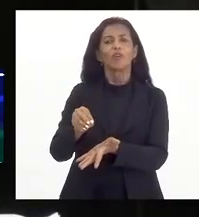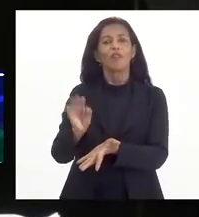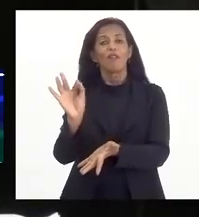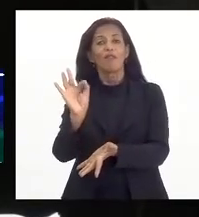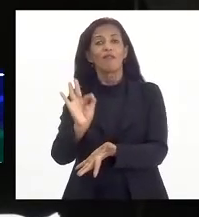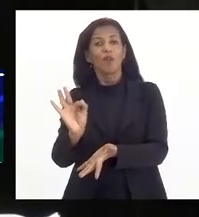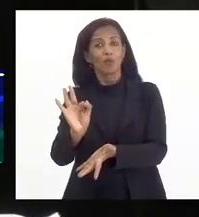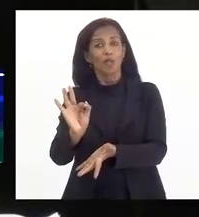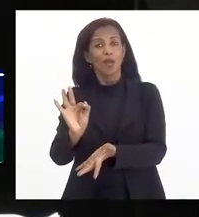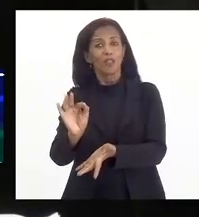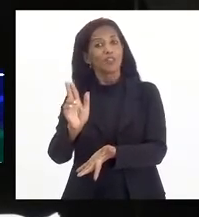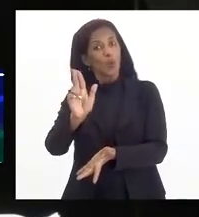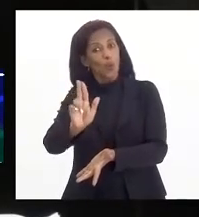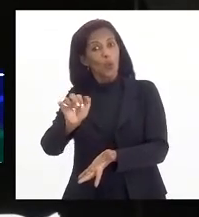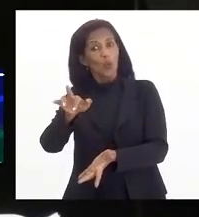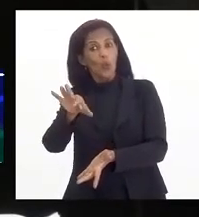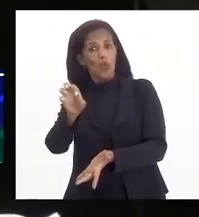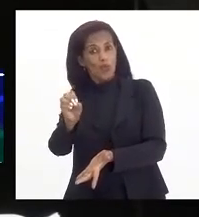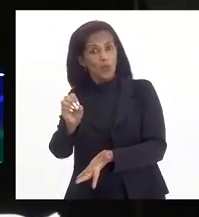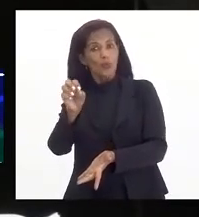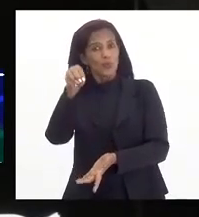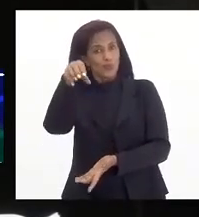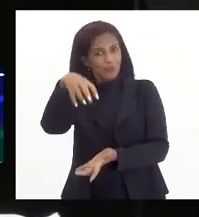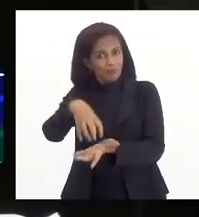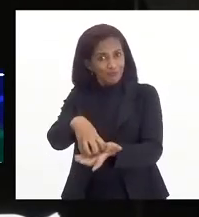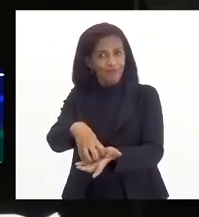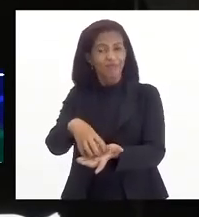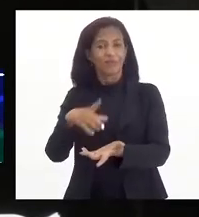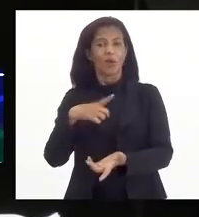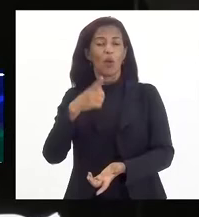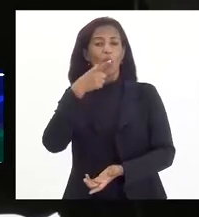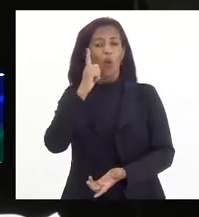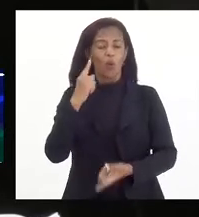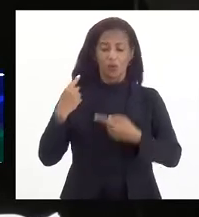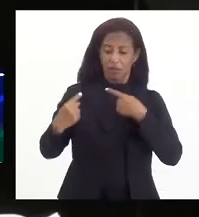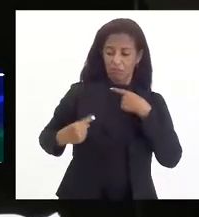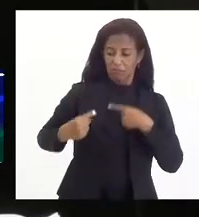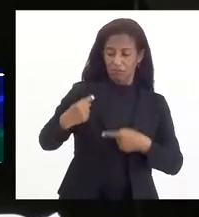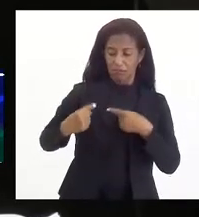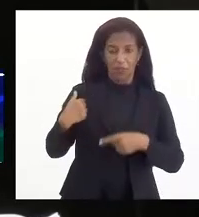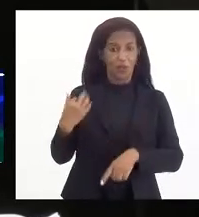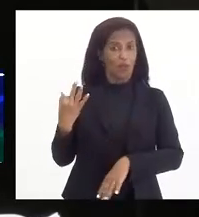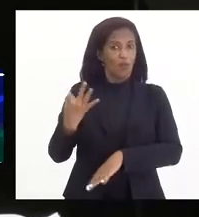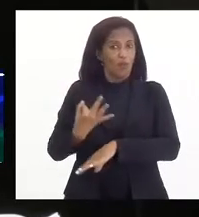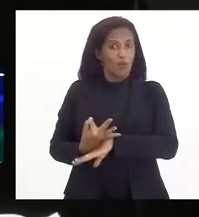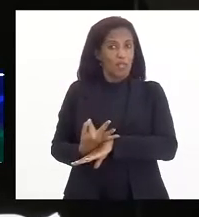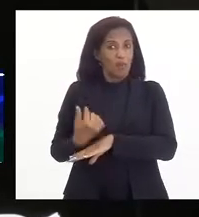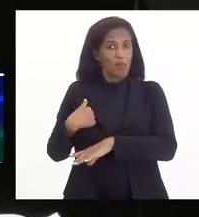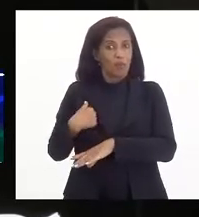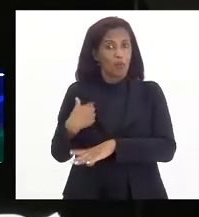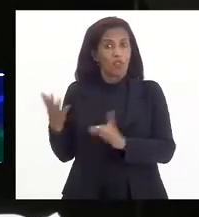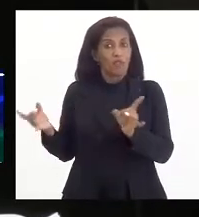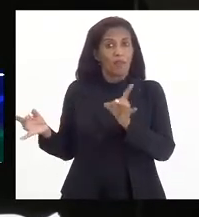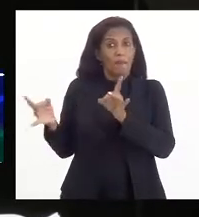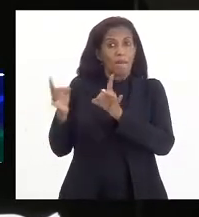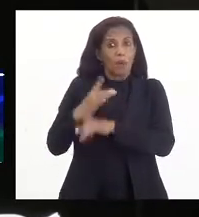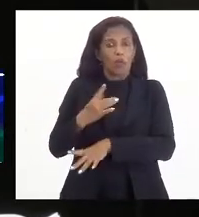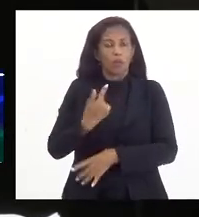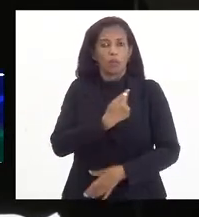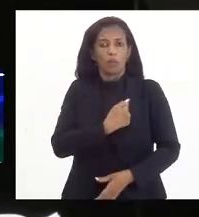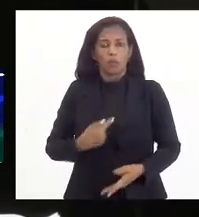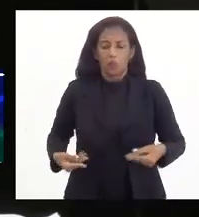da zona leste foi Surpreendida que não estava aqui ontem na discussão dessa matéria que a matéria já vi pronta pelo Governador